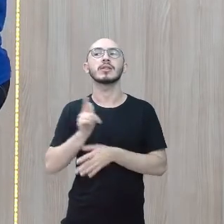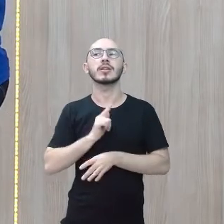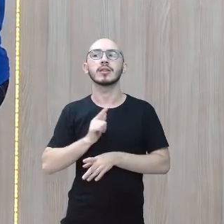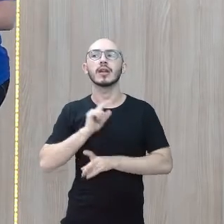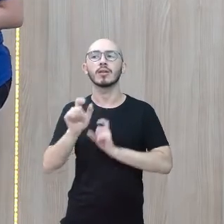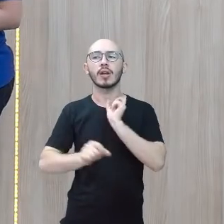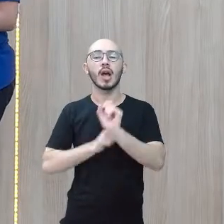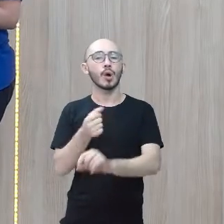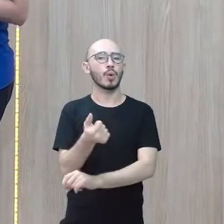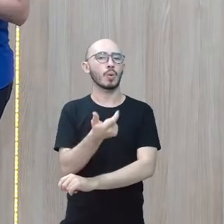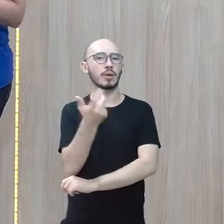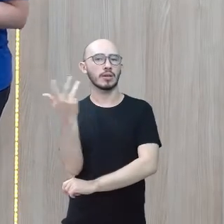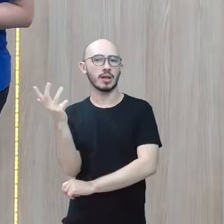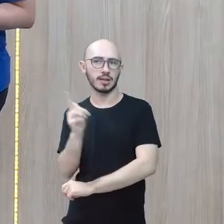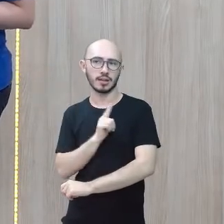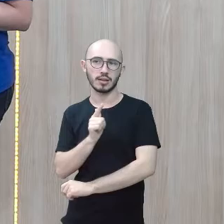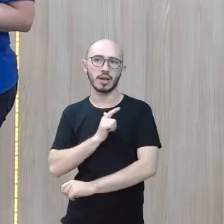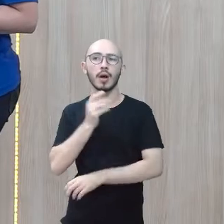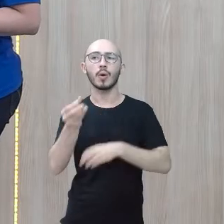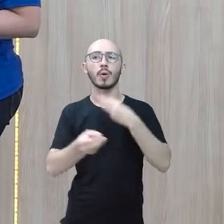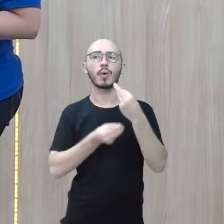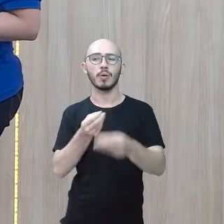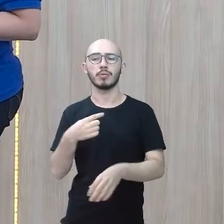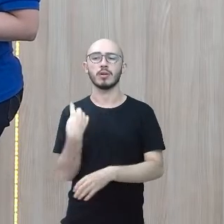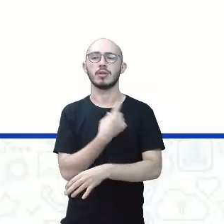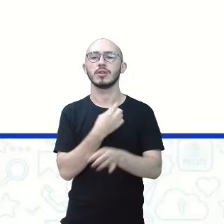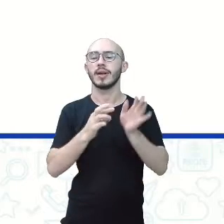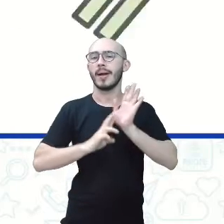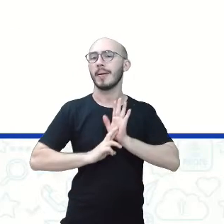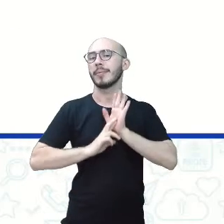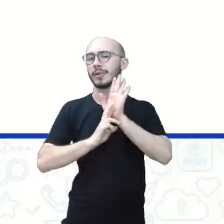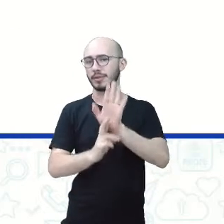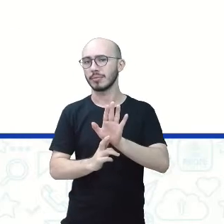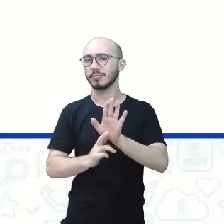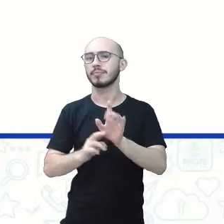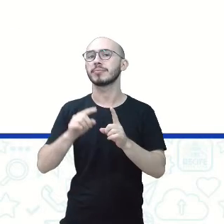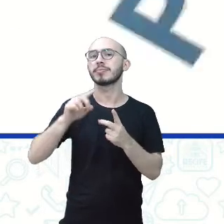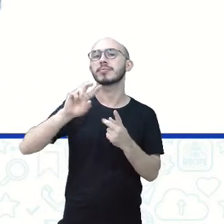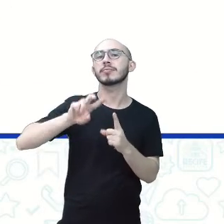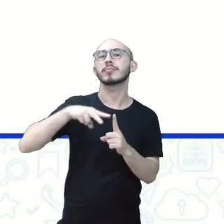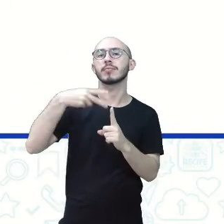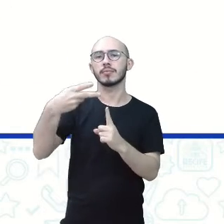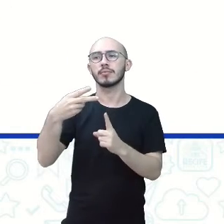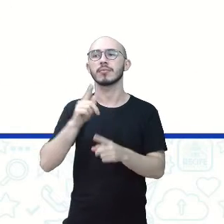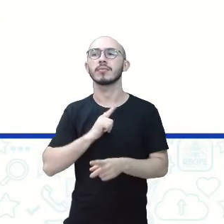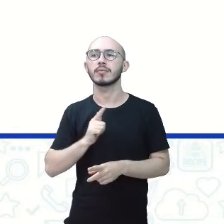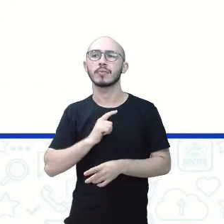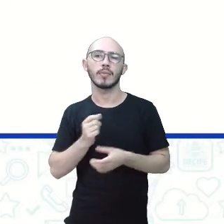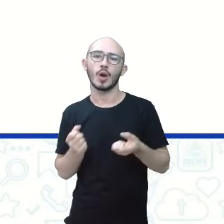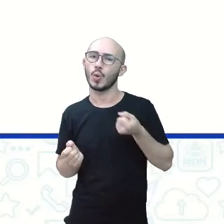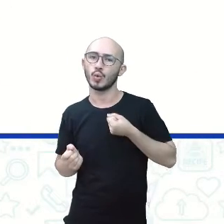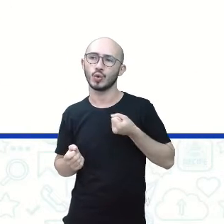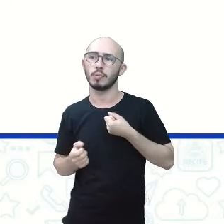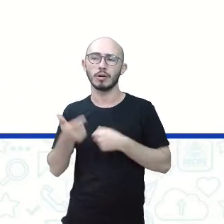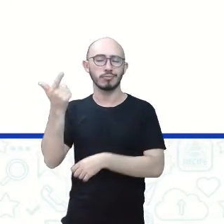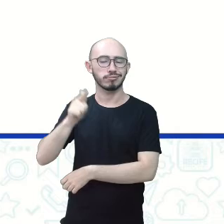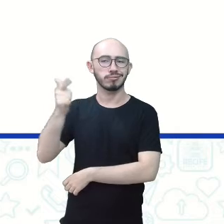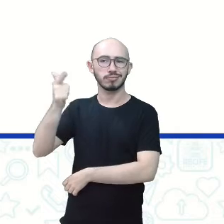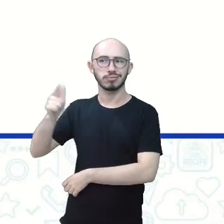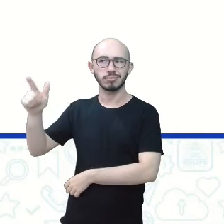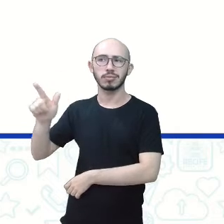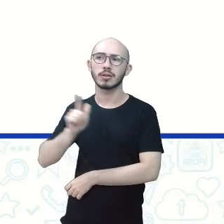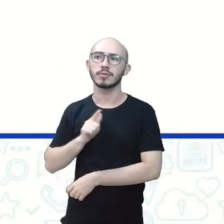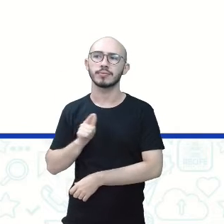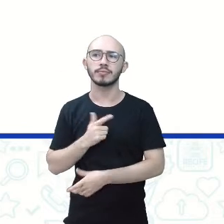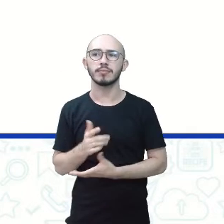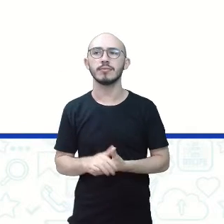essa quantidade, né? A maneira como a gente representa a potência é colocando a base, que é o número que se repete, ó. Então aí